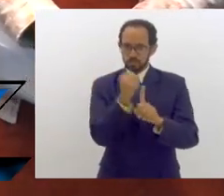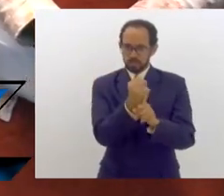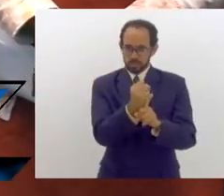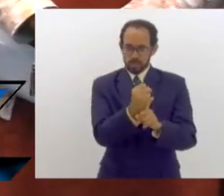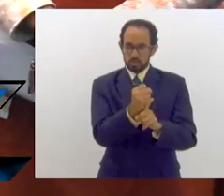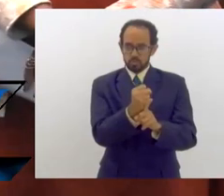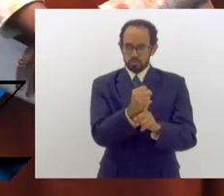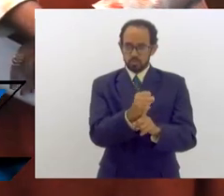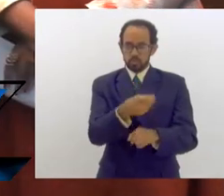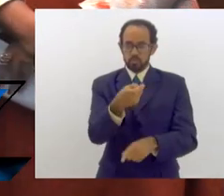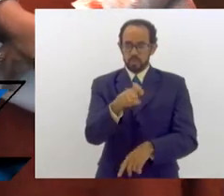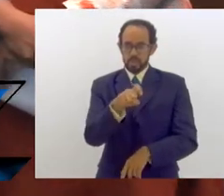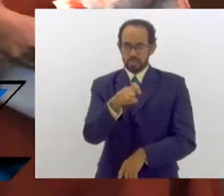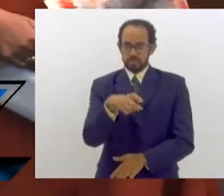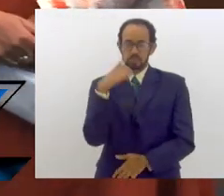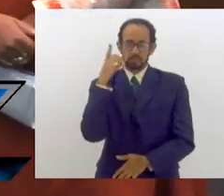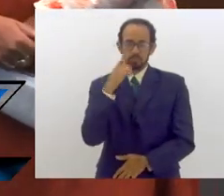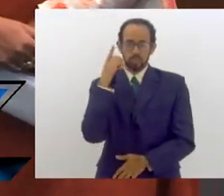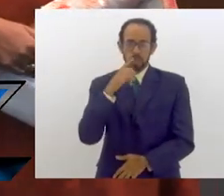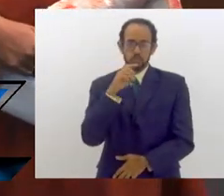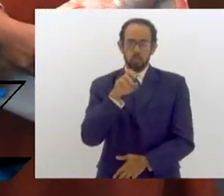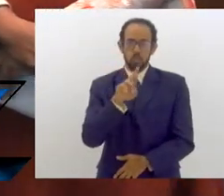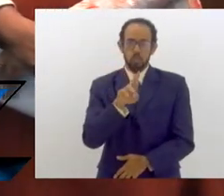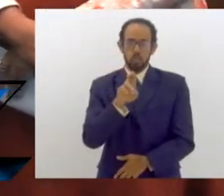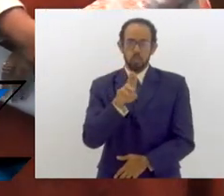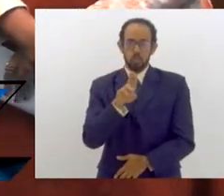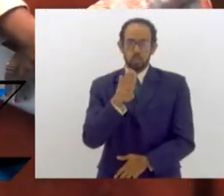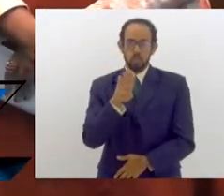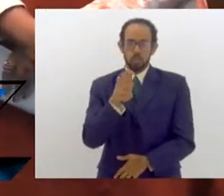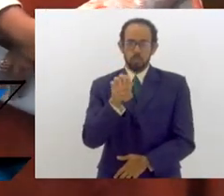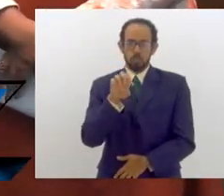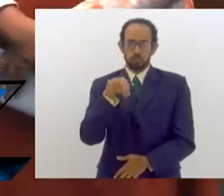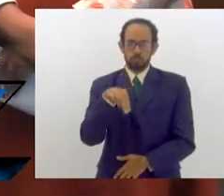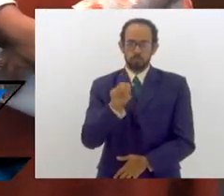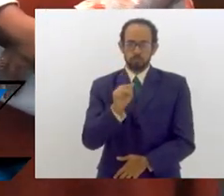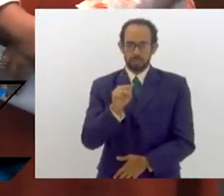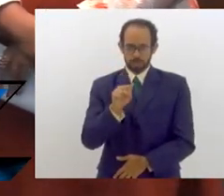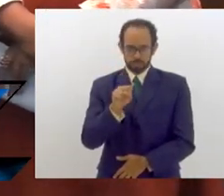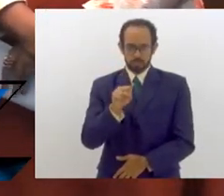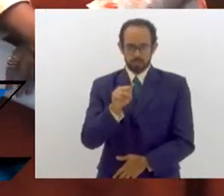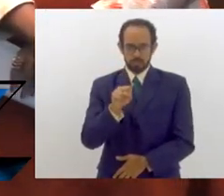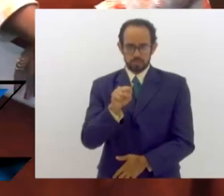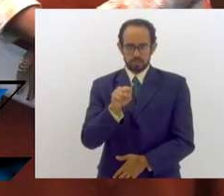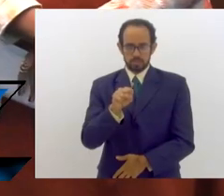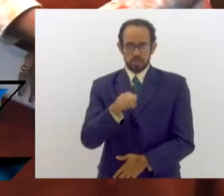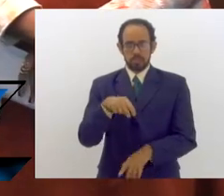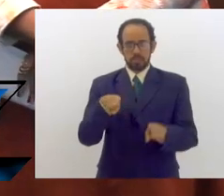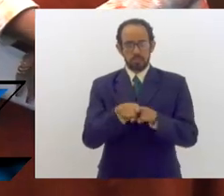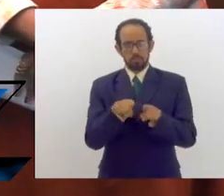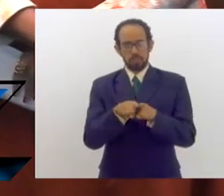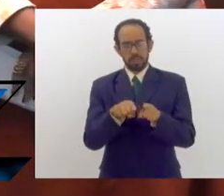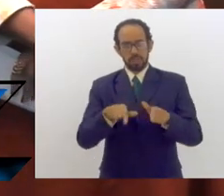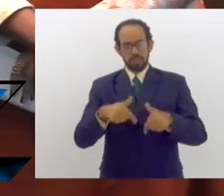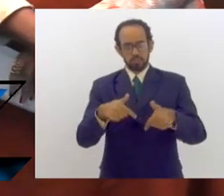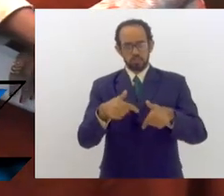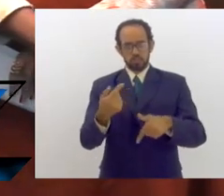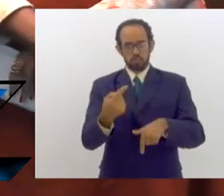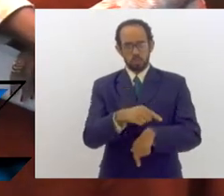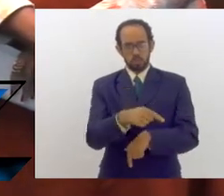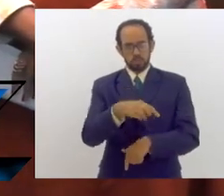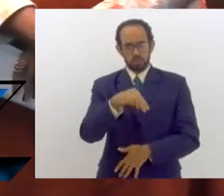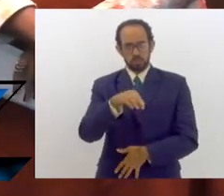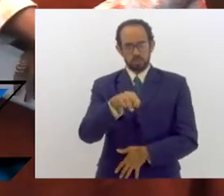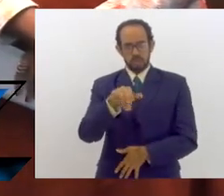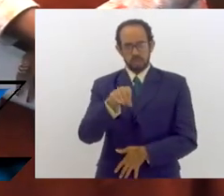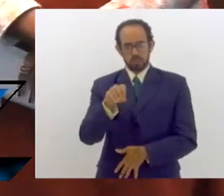do ex-deputado Rubens Paiva é e também das ações contra o Mário Alves então eu emendei esse projeto